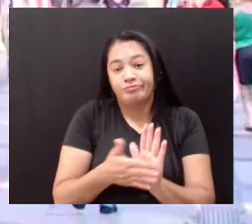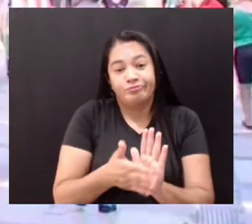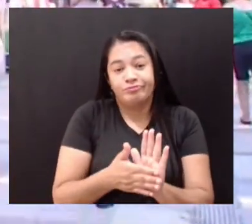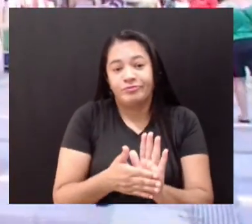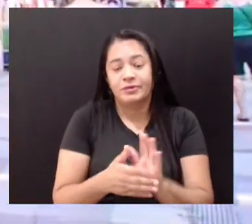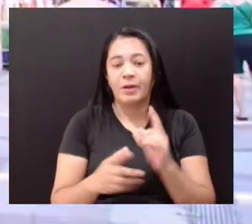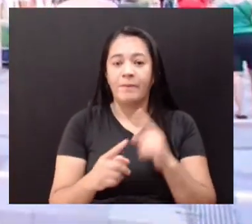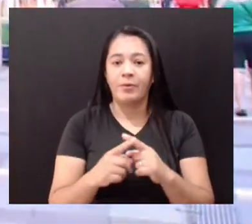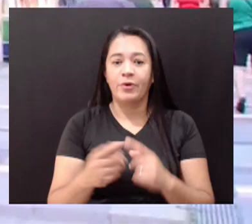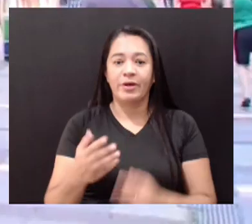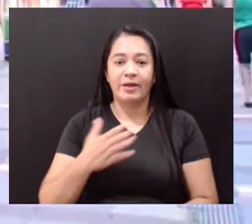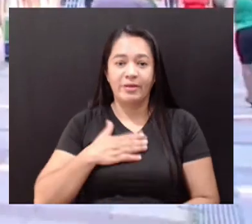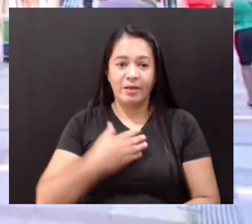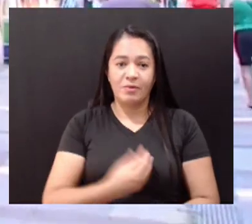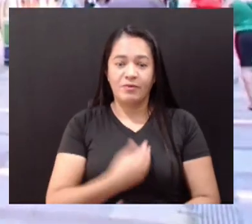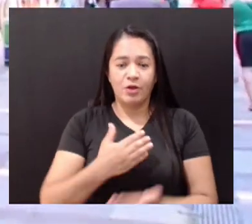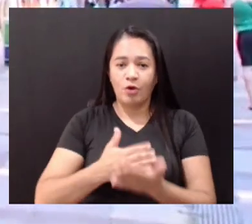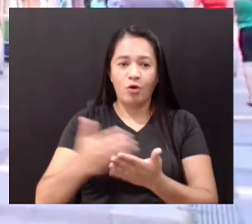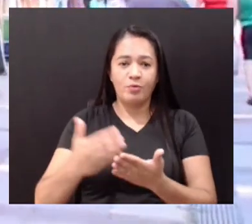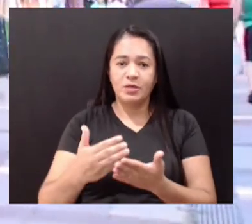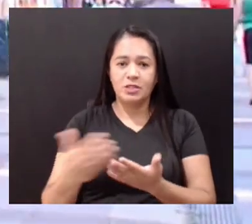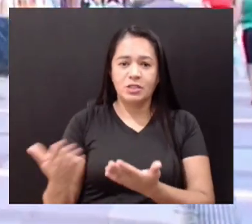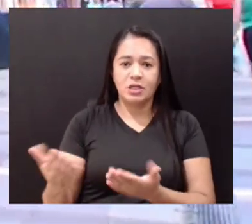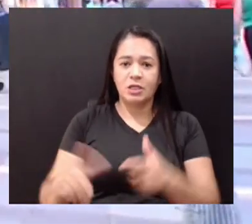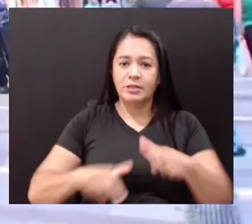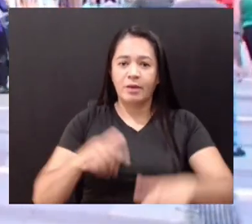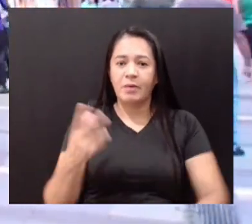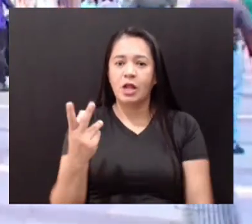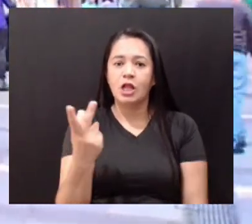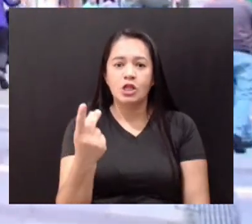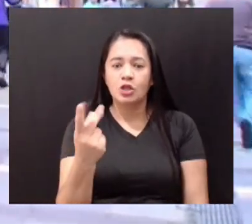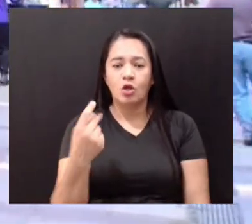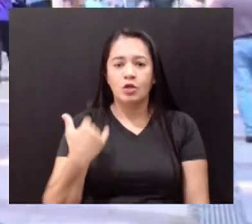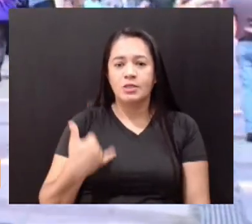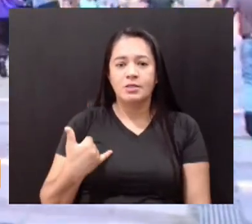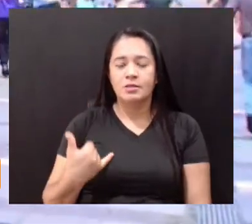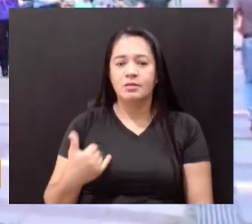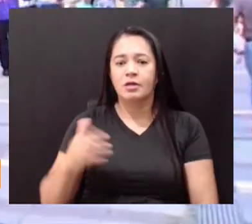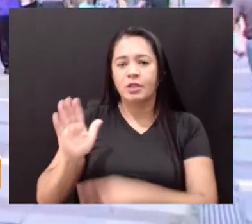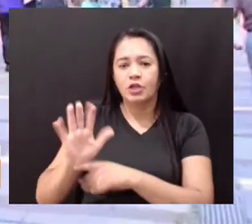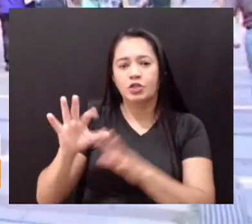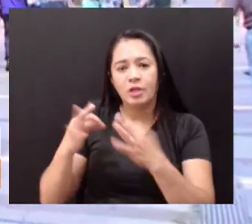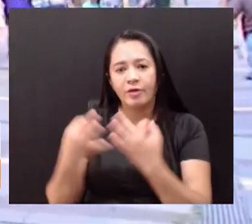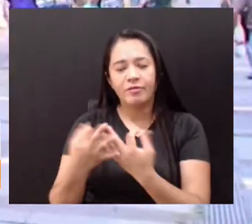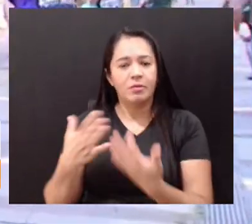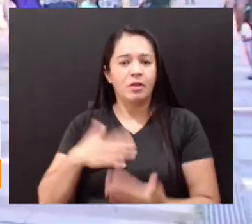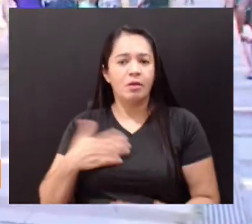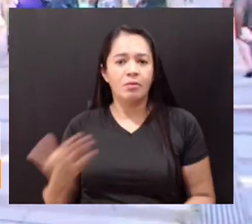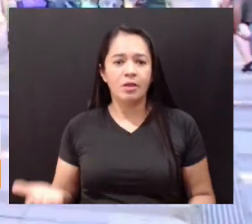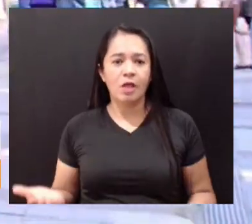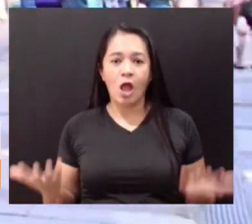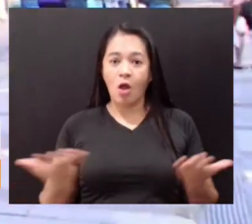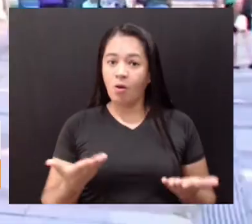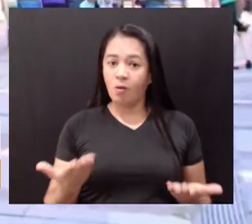comecei a trabalhar bem cedo, com 12 anos, para ajudar meus pais, isso, aquilo, outro, né? Hoje em dia as condições, os pais tendem